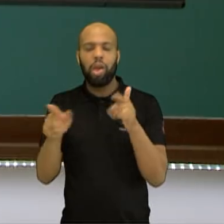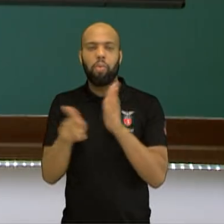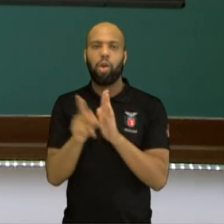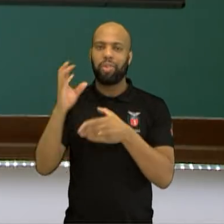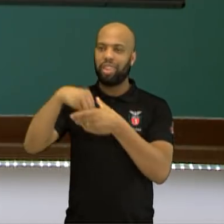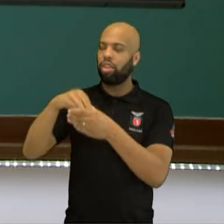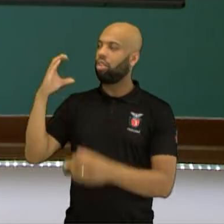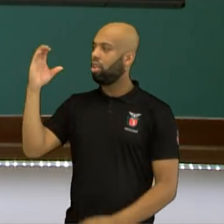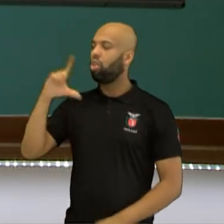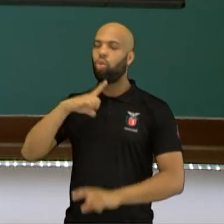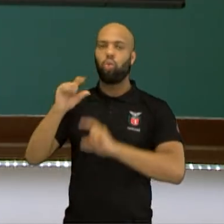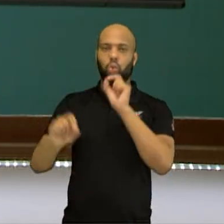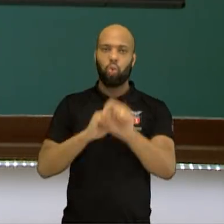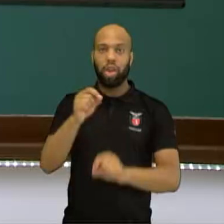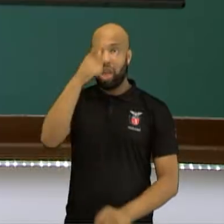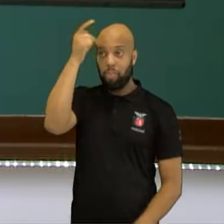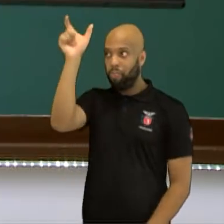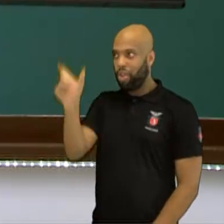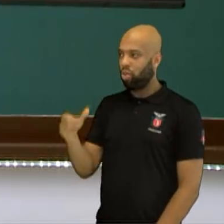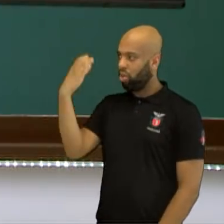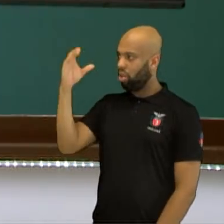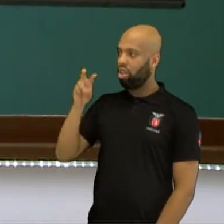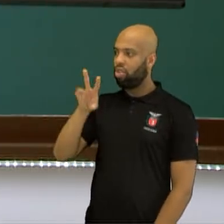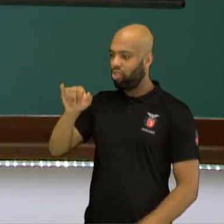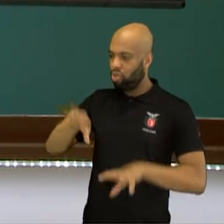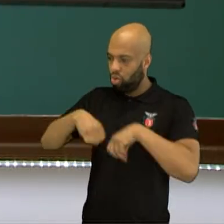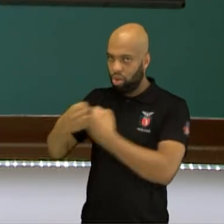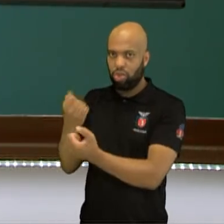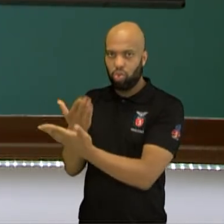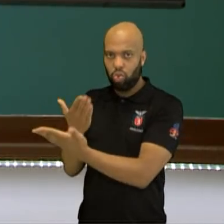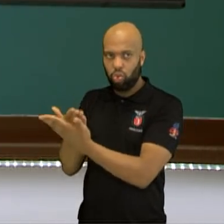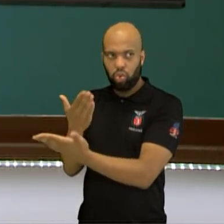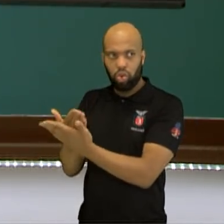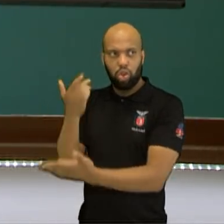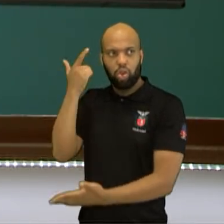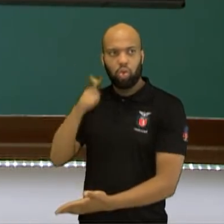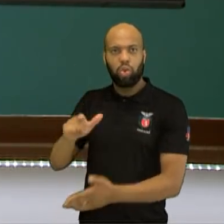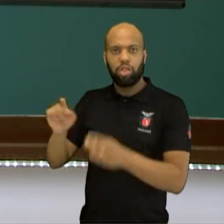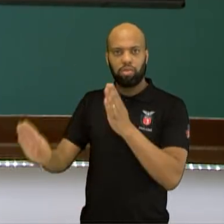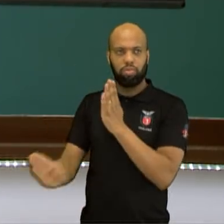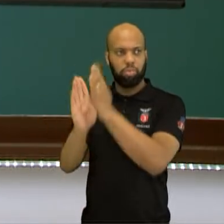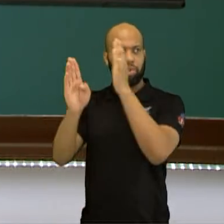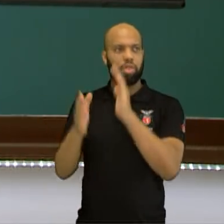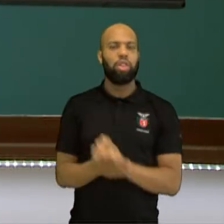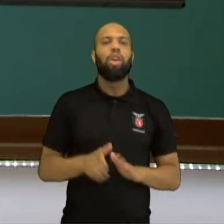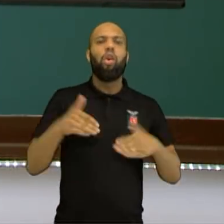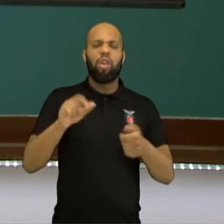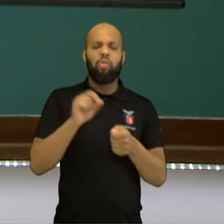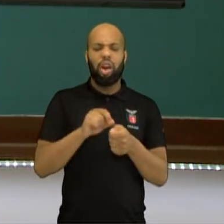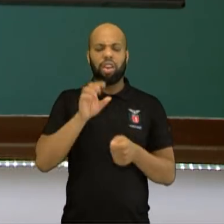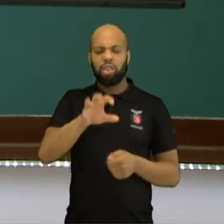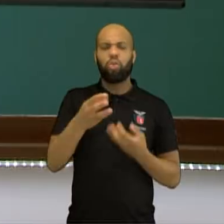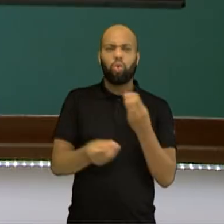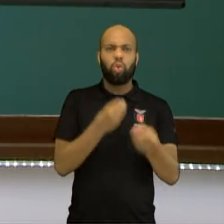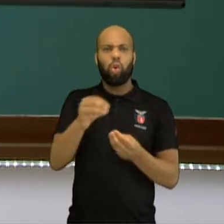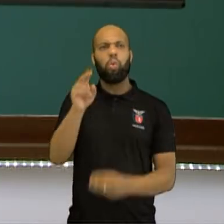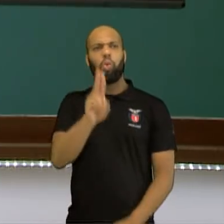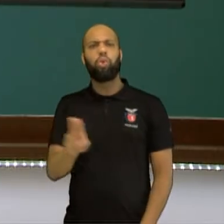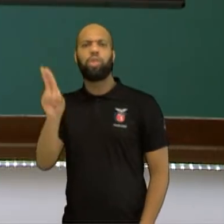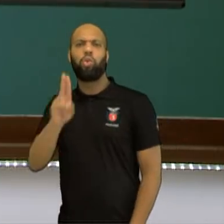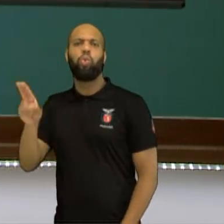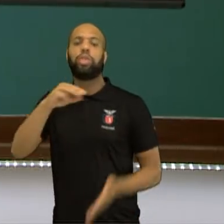é aquilo que o cientista vai se debruçar para tentar descobrir. E ele faz isso aplicando